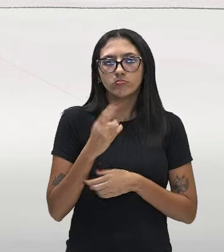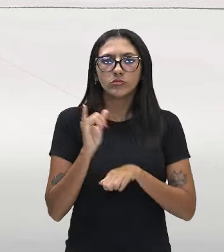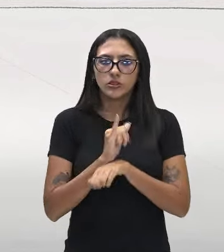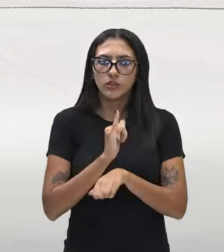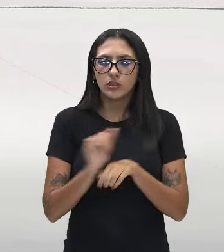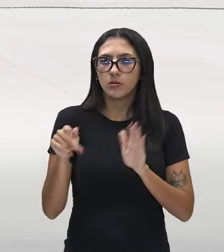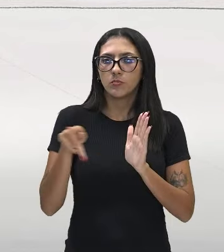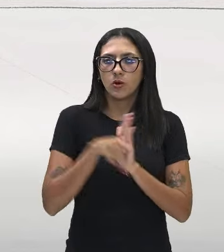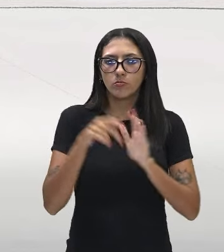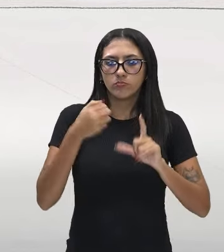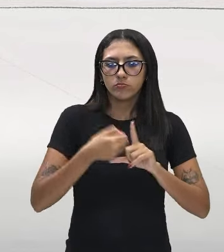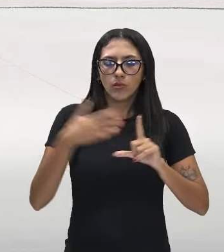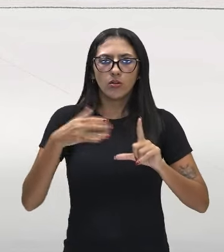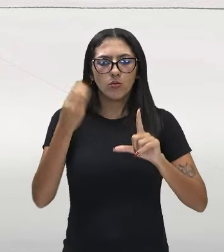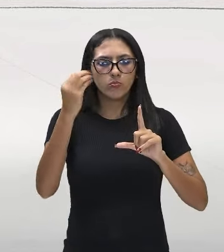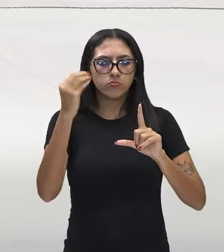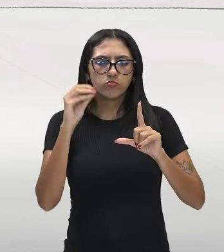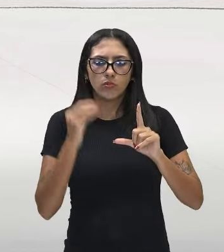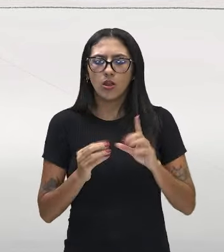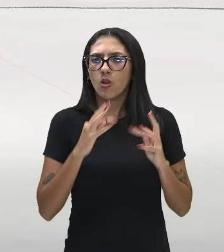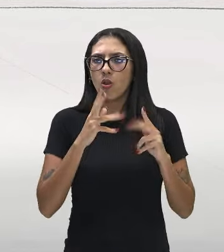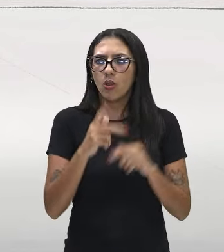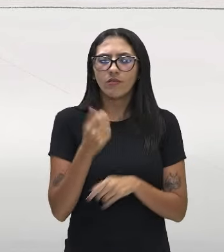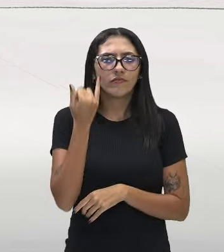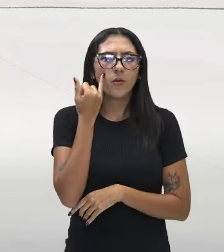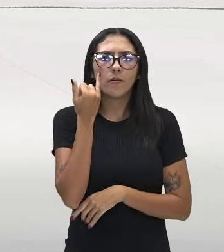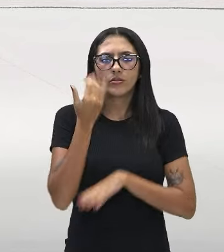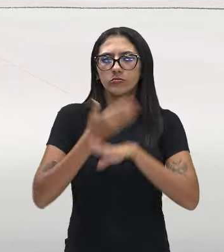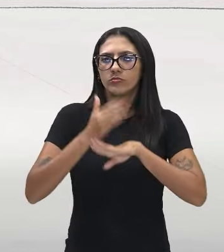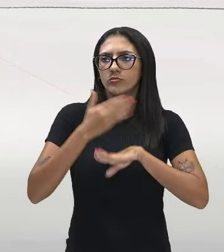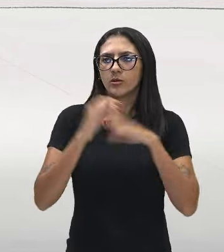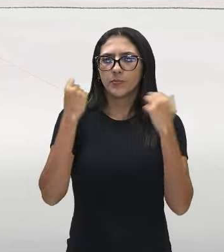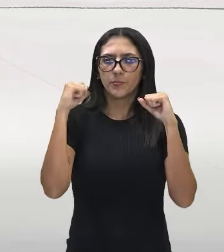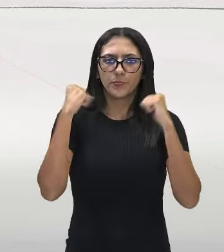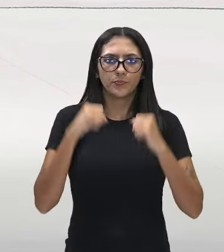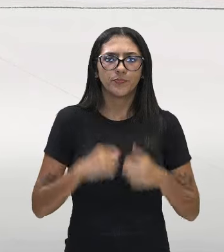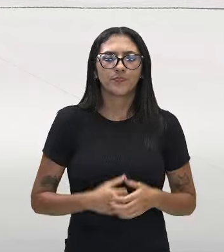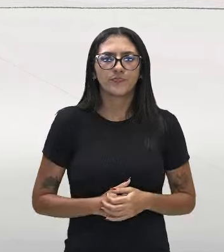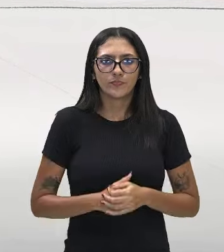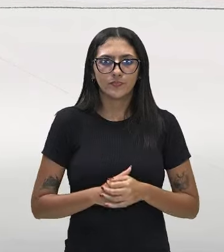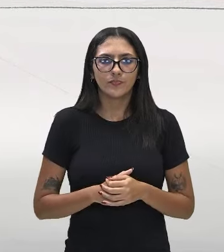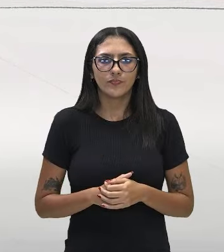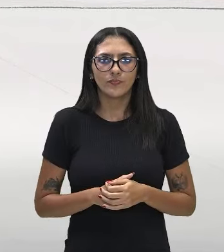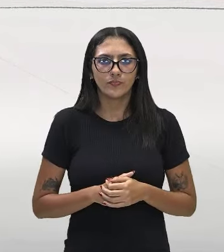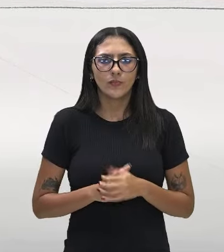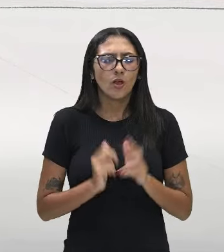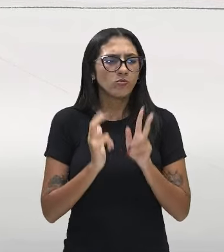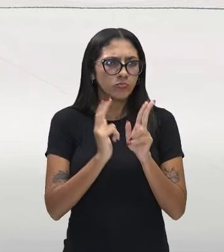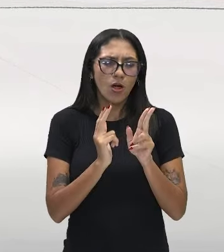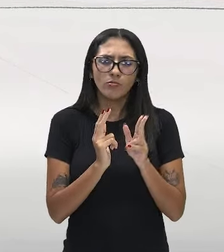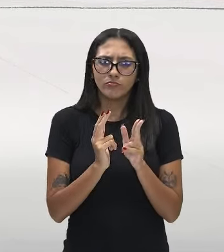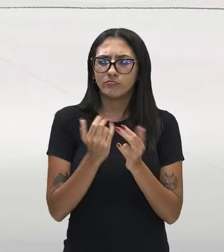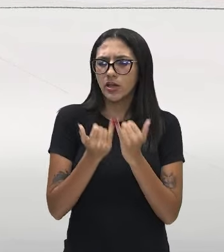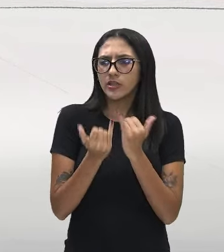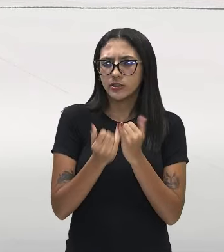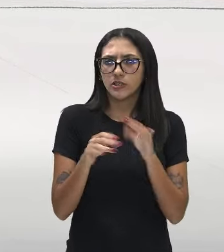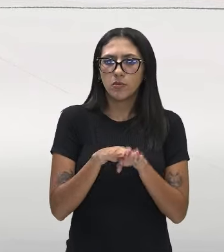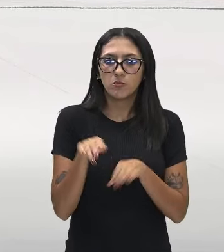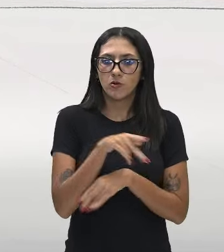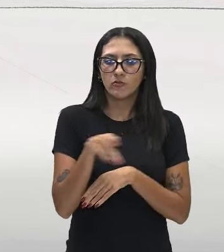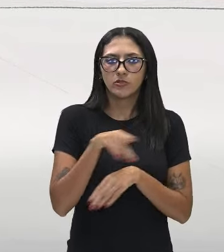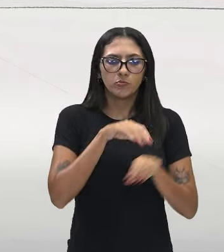estou montando séries. A mesma coisa é igual o que acontece com os professores de dança, né? Exatamente. E eles podem fazer o quê?